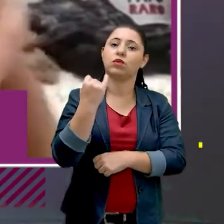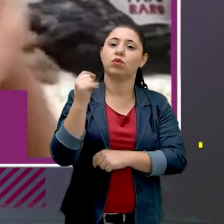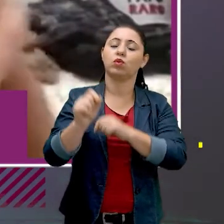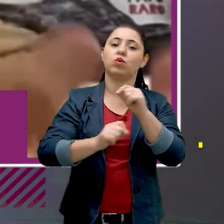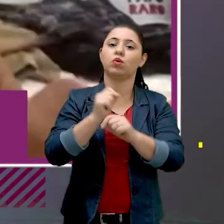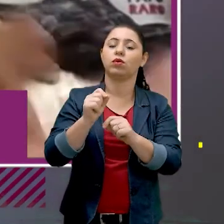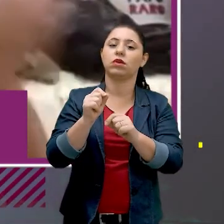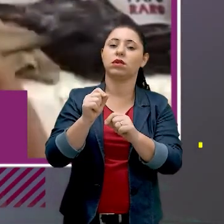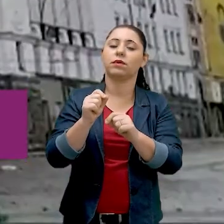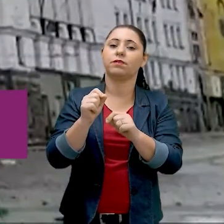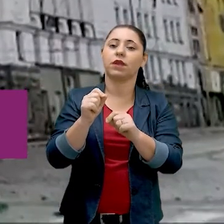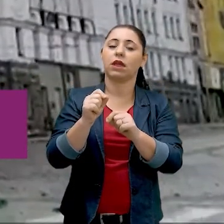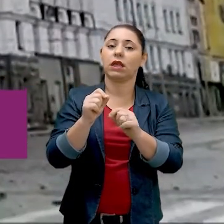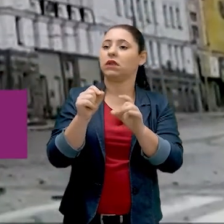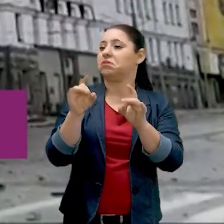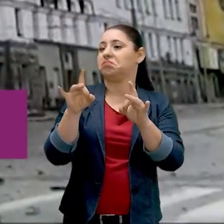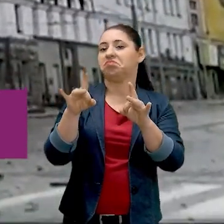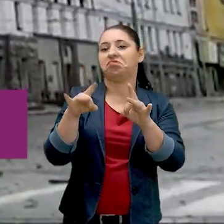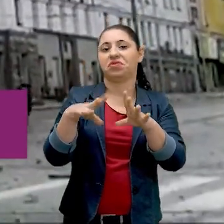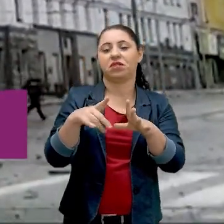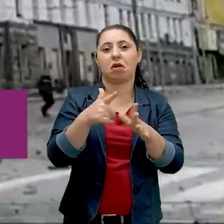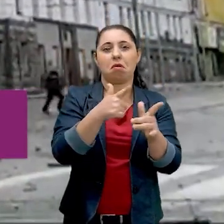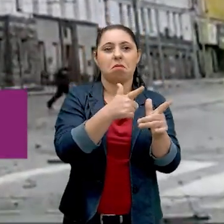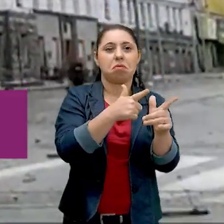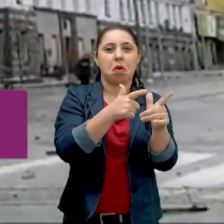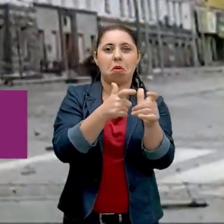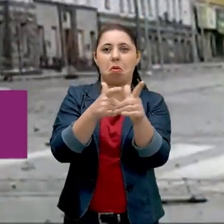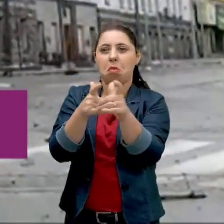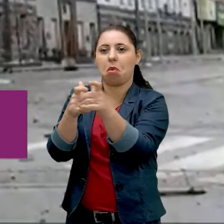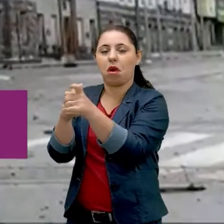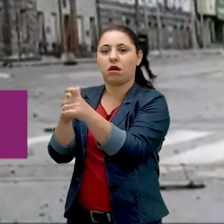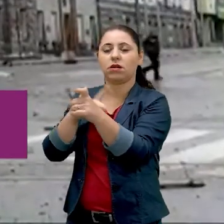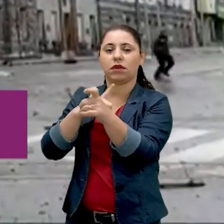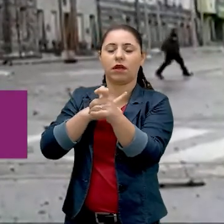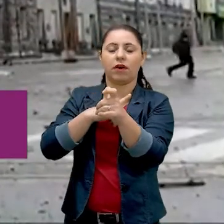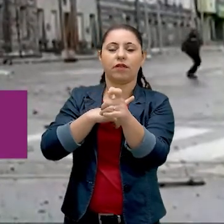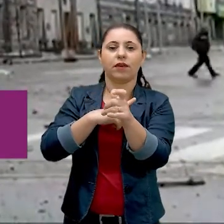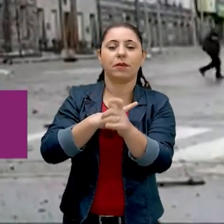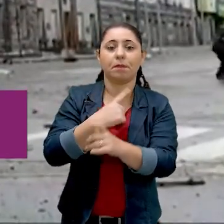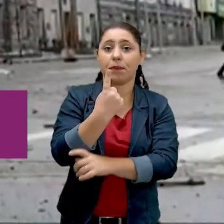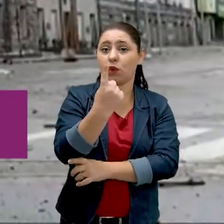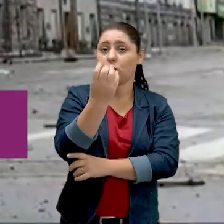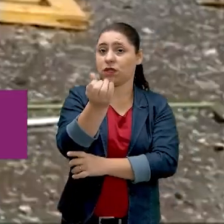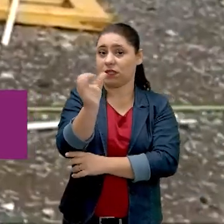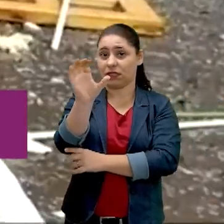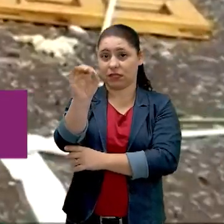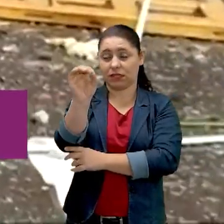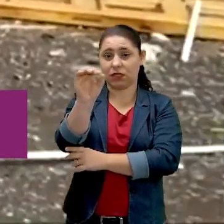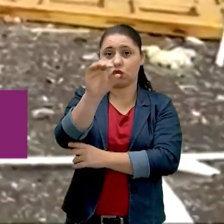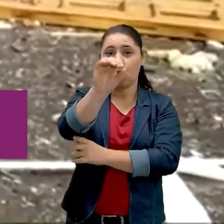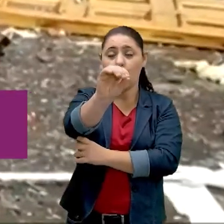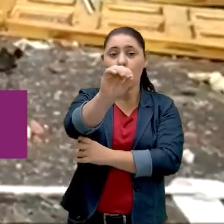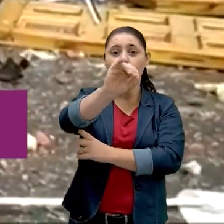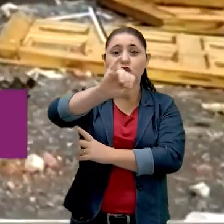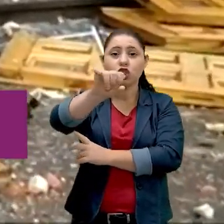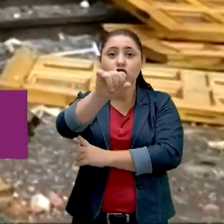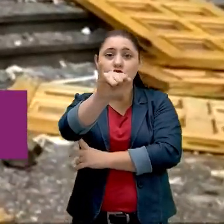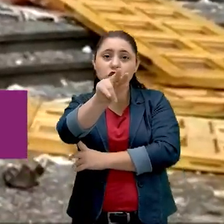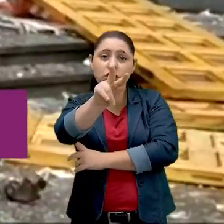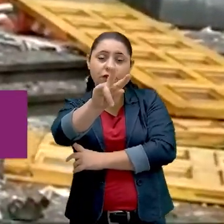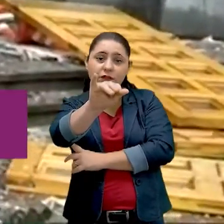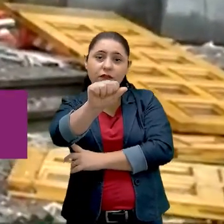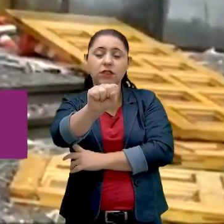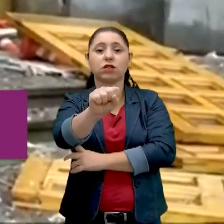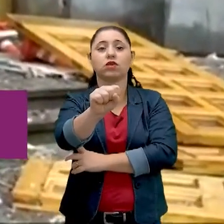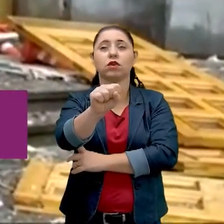se abdicasse das suas armas nucleares. A Ucrânia chegou a ter 1.600 ogivas nucleares. E aí, então, assinou o Memorando de